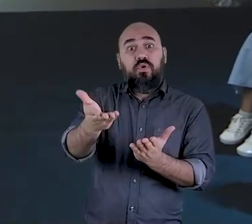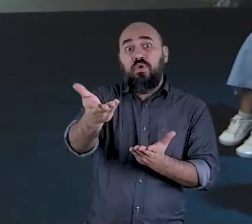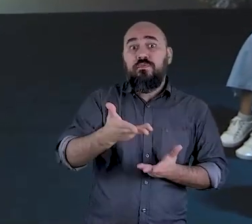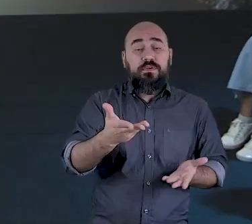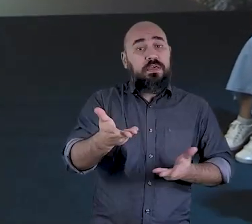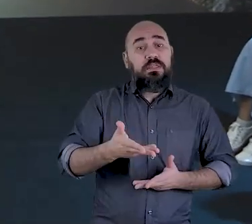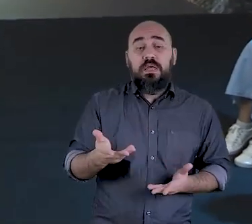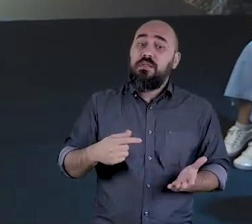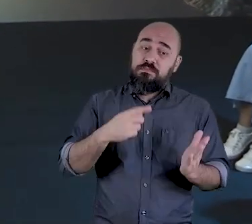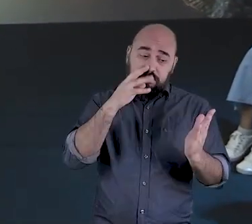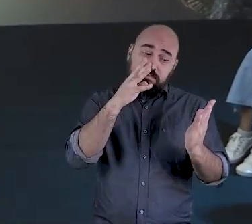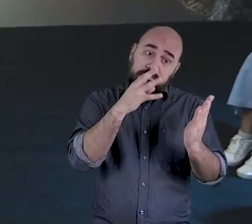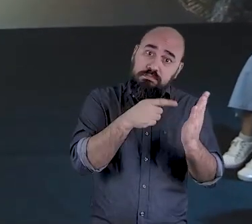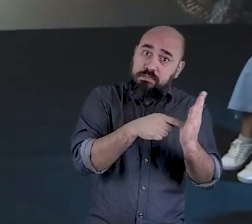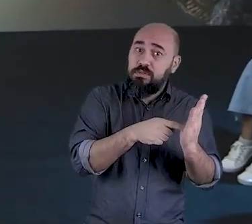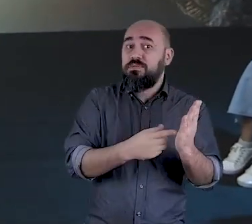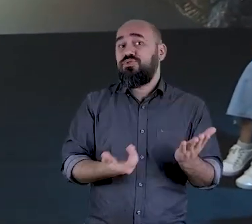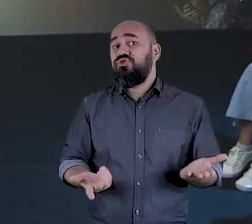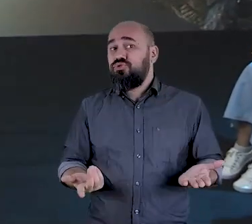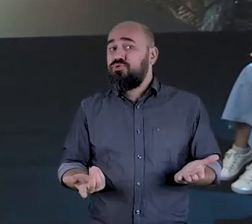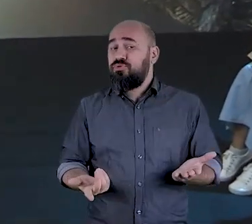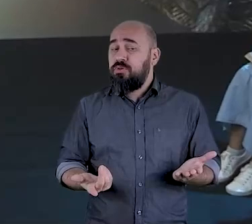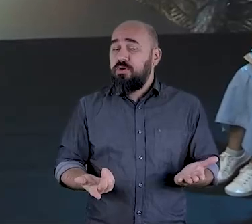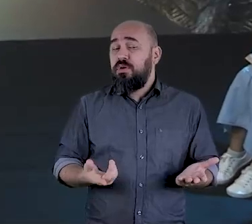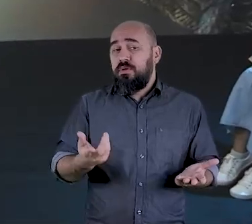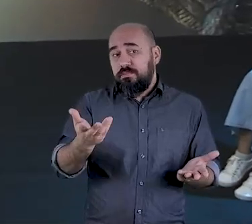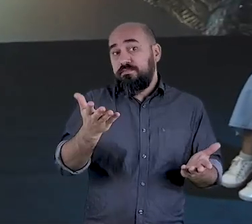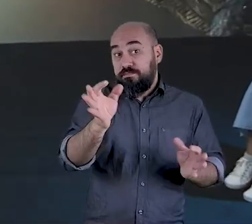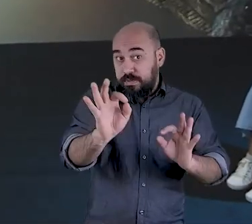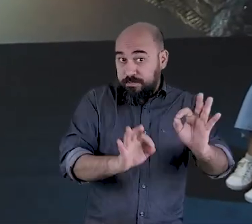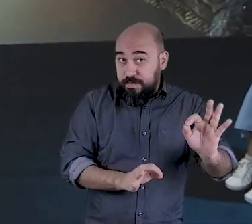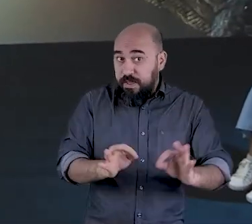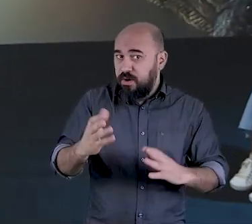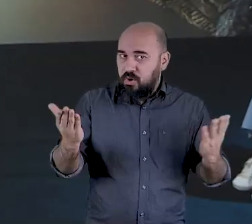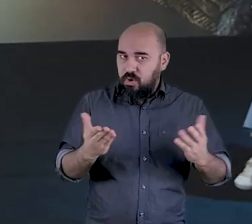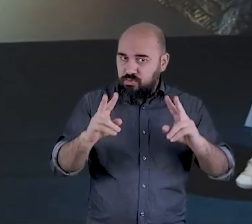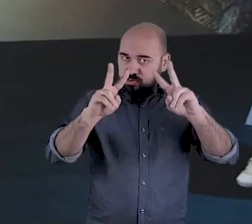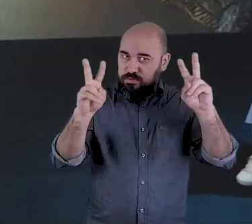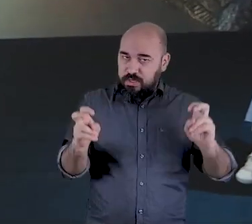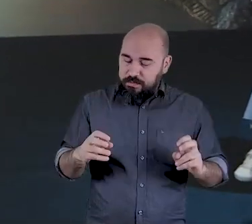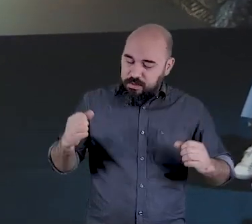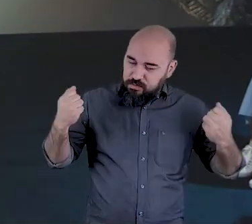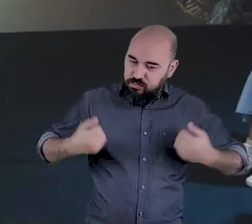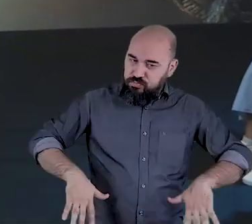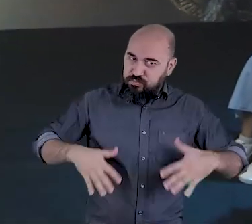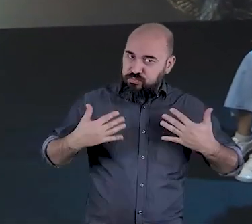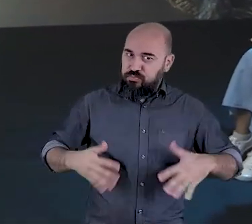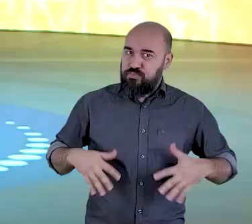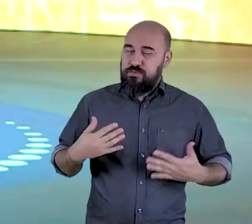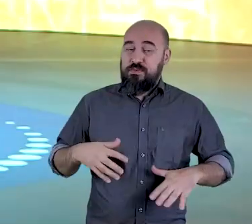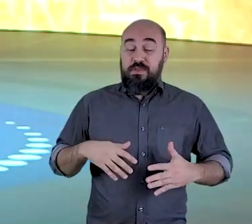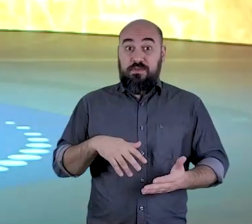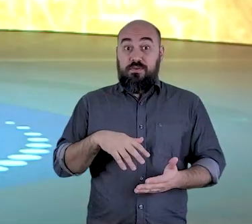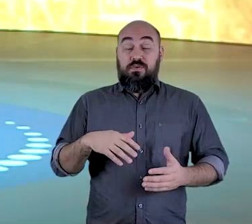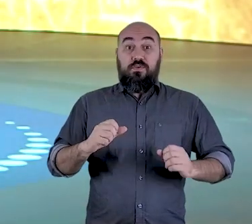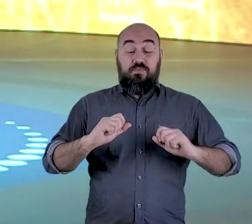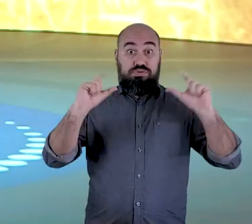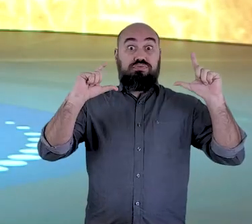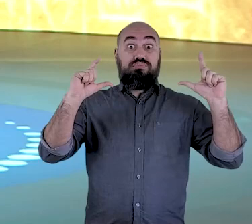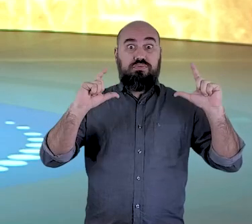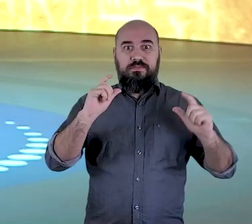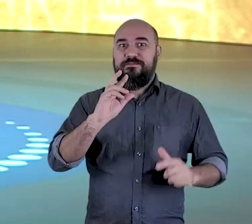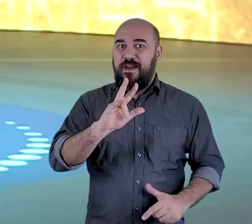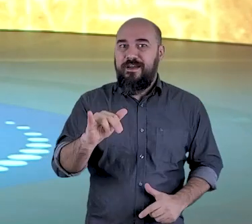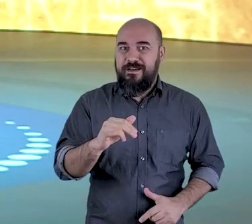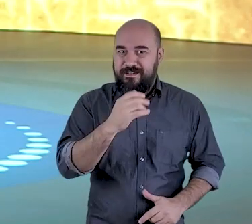convida pra senhora do Futuro porque o tema de hoje olha se prepara se segura aí porque você vai ficar surpreso